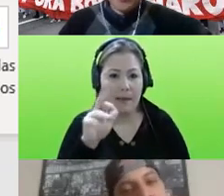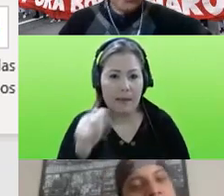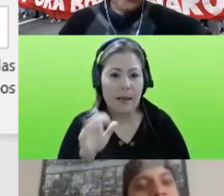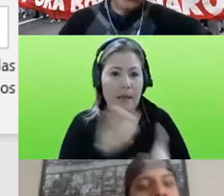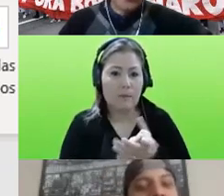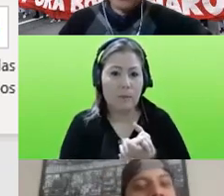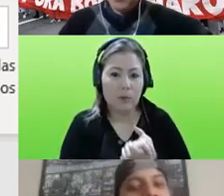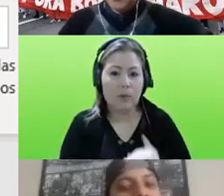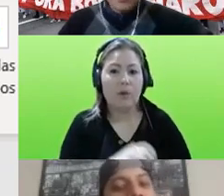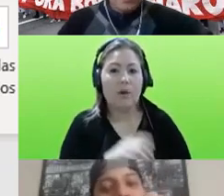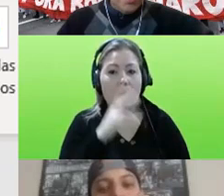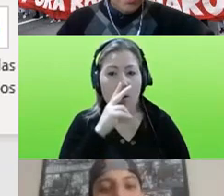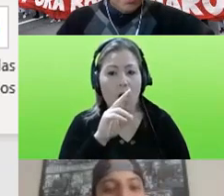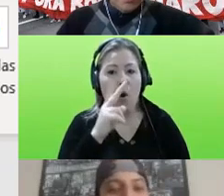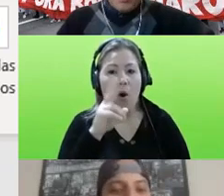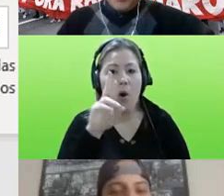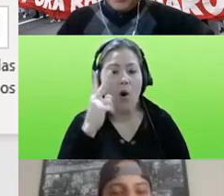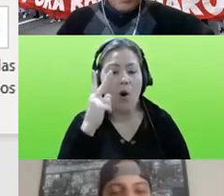e mora no Rio de Janeiro.